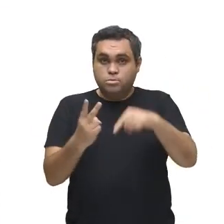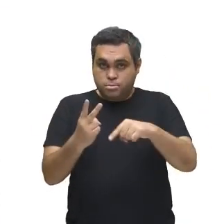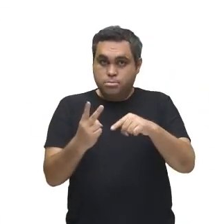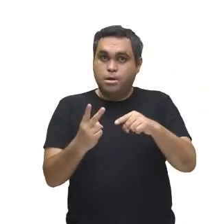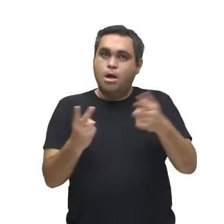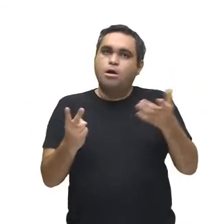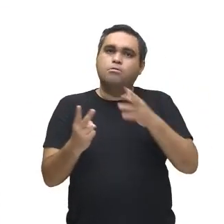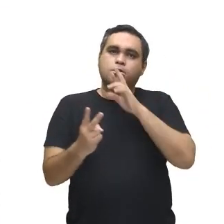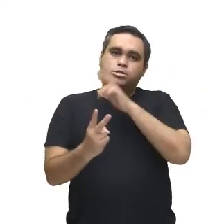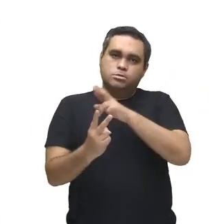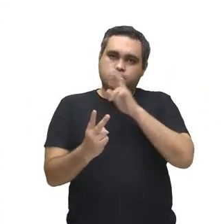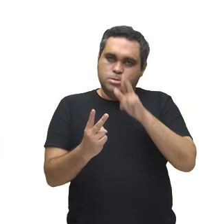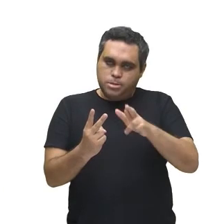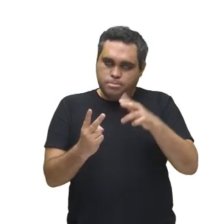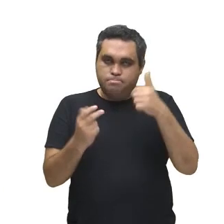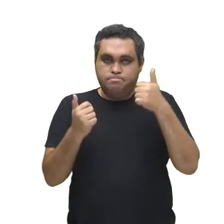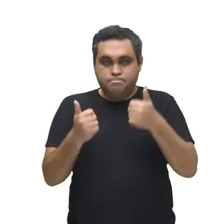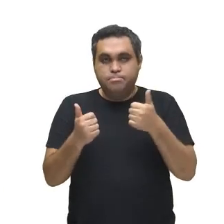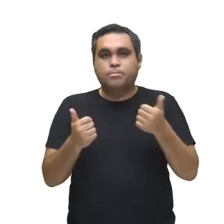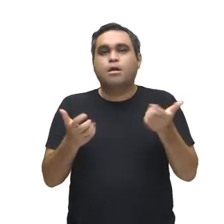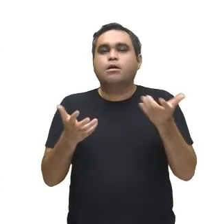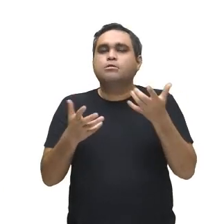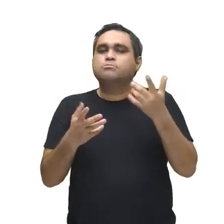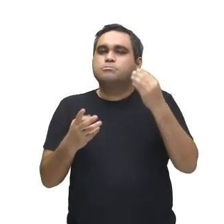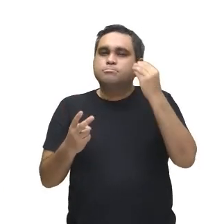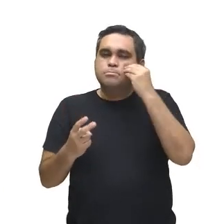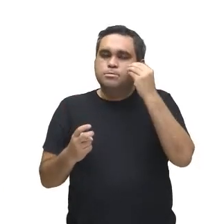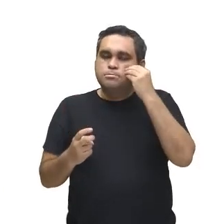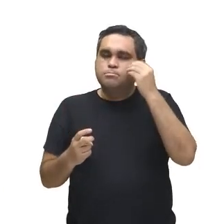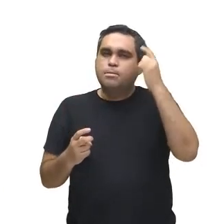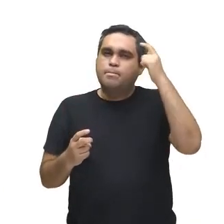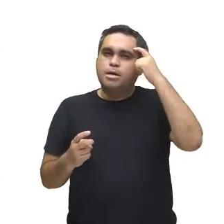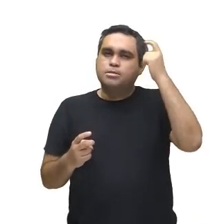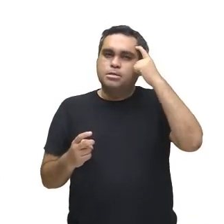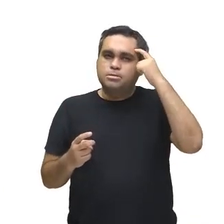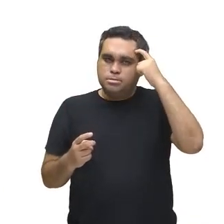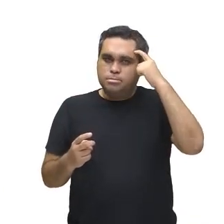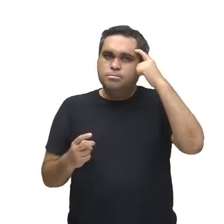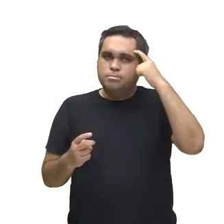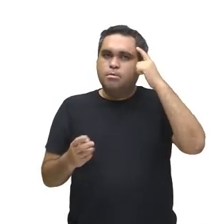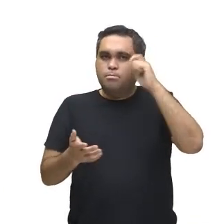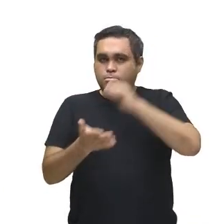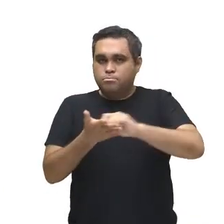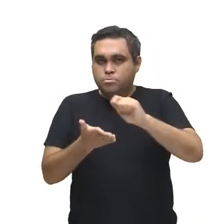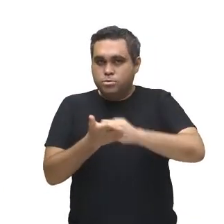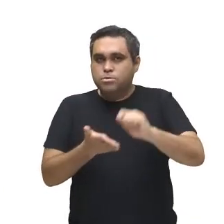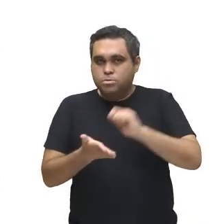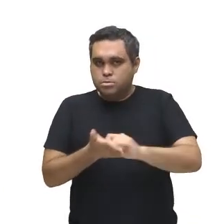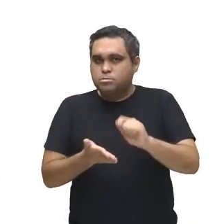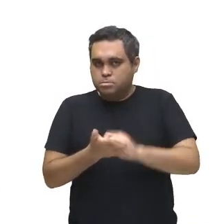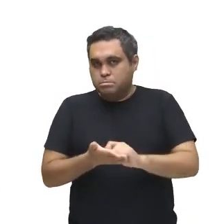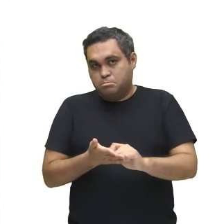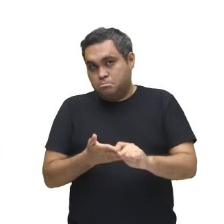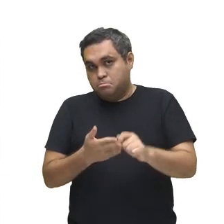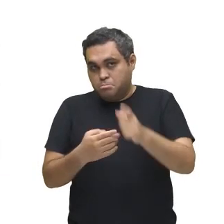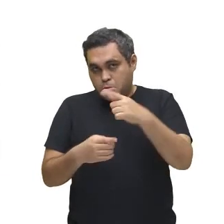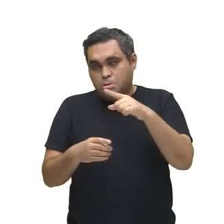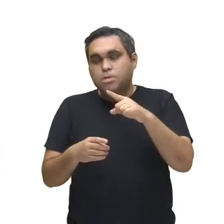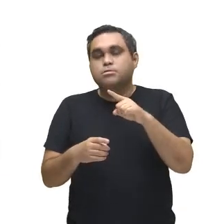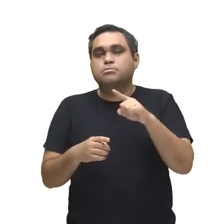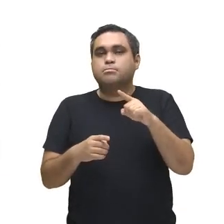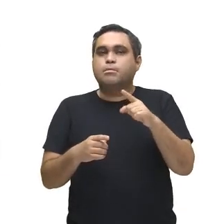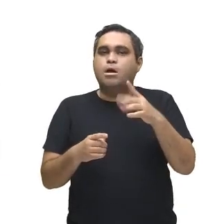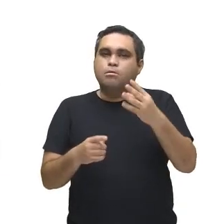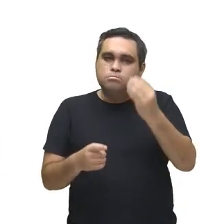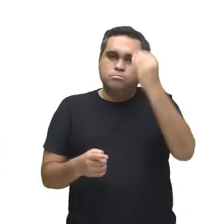maneira correta. Queria que vocês observassem, refletissem, fizessem anotações, caso vocês achem necessário, para assimilar